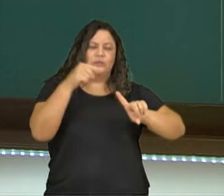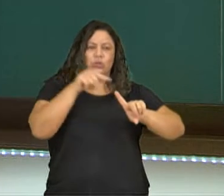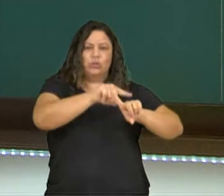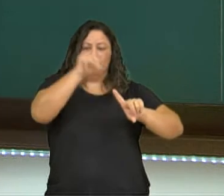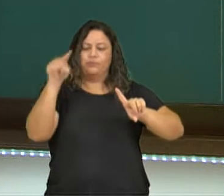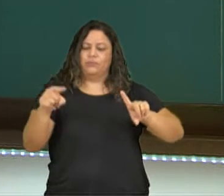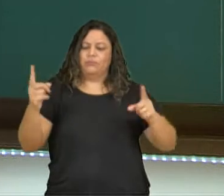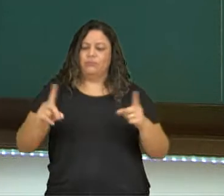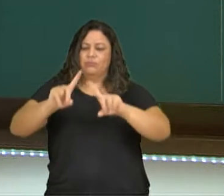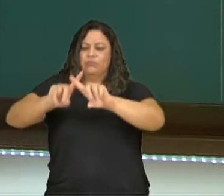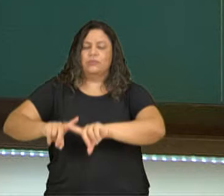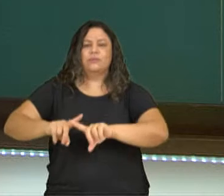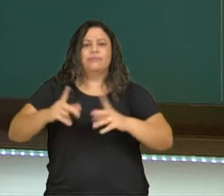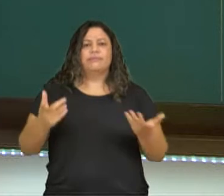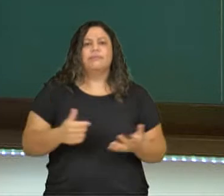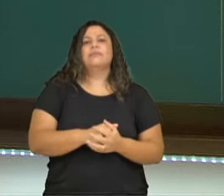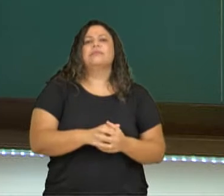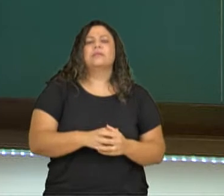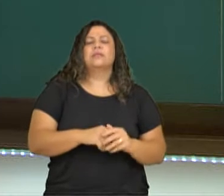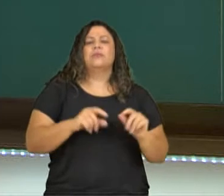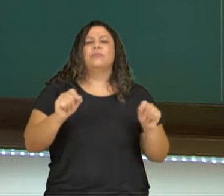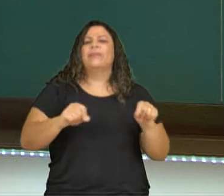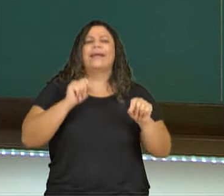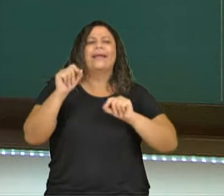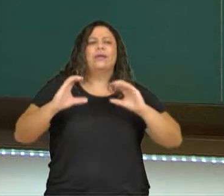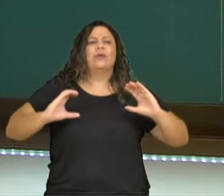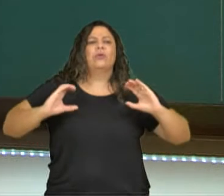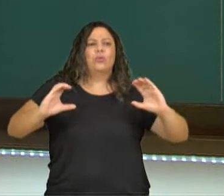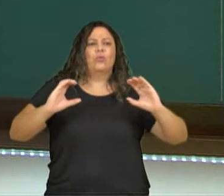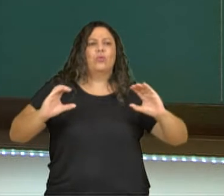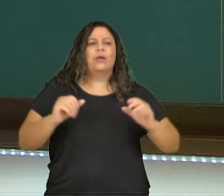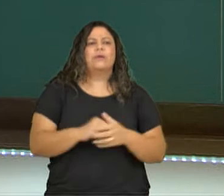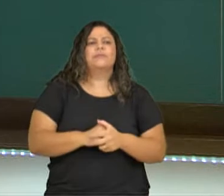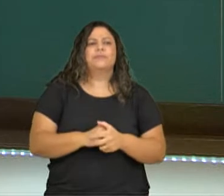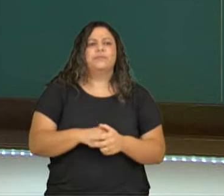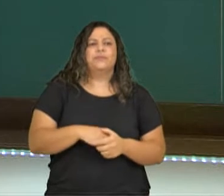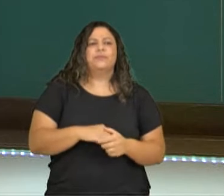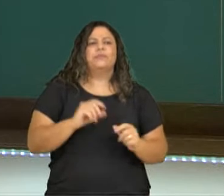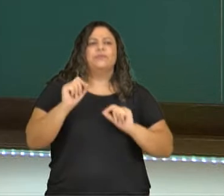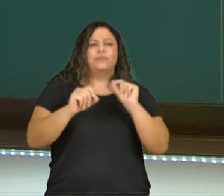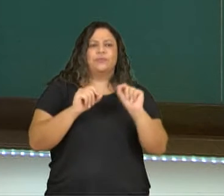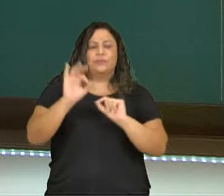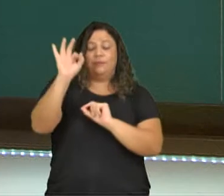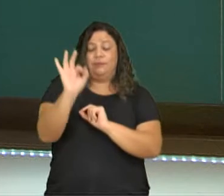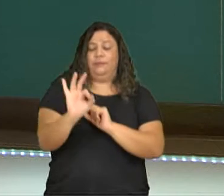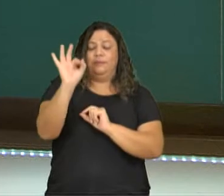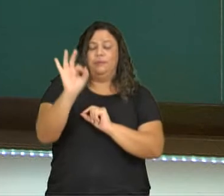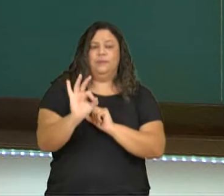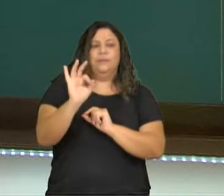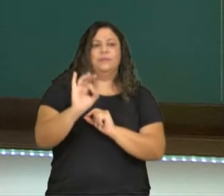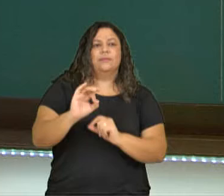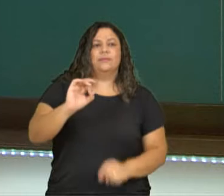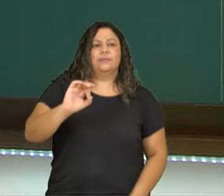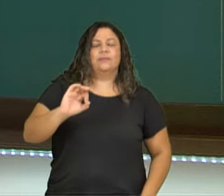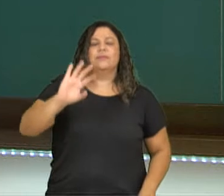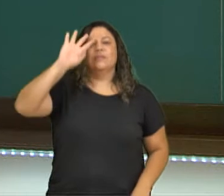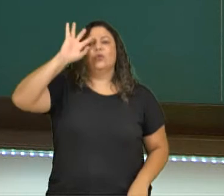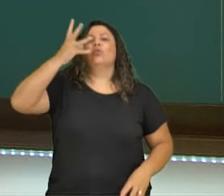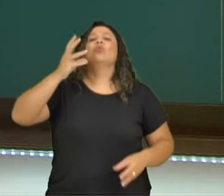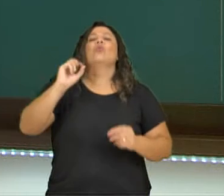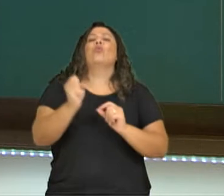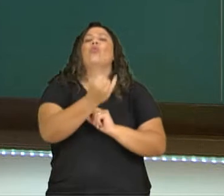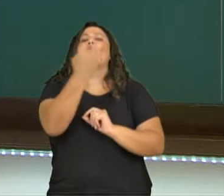de 3. Agora, por meio da expressão, qual a expressão que a gente utiliza? O rendimento é igual a razão entre a